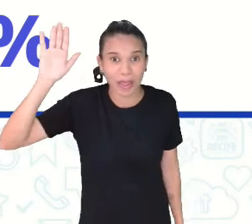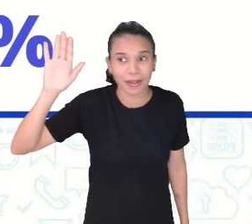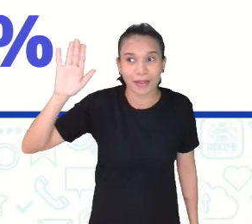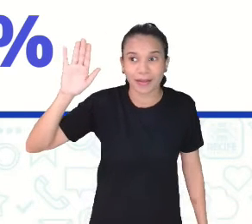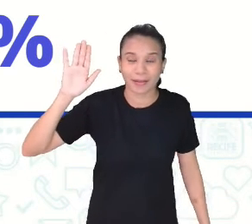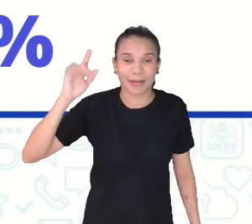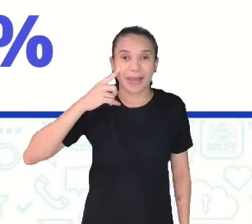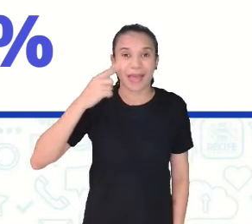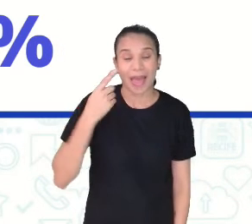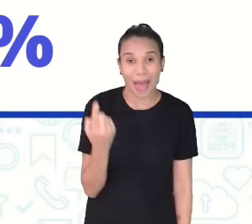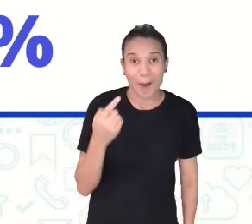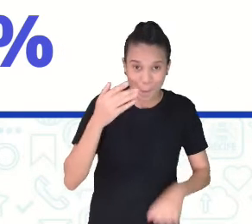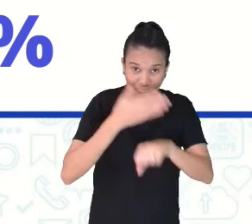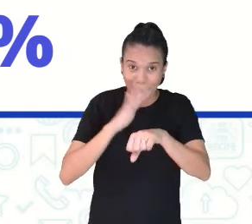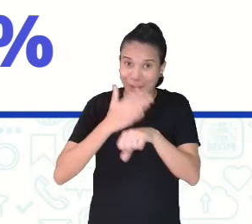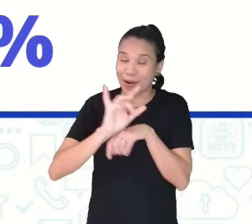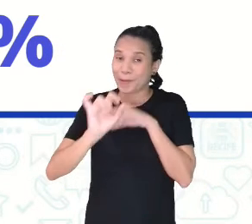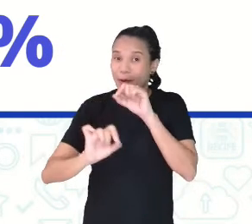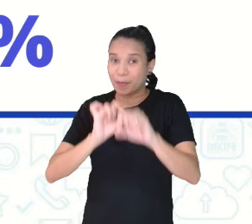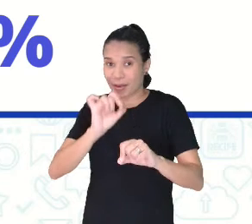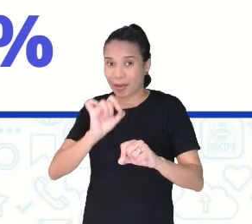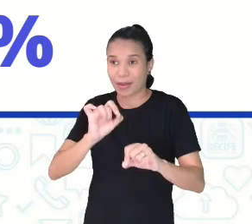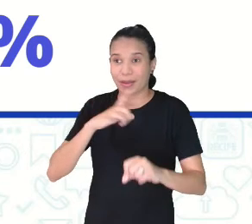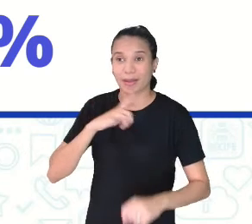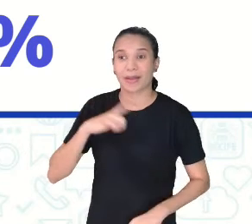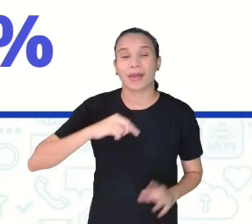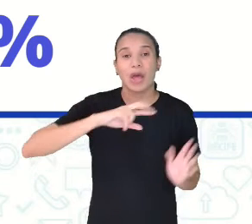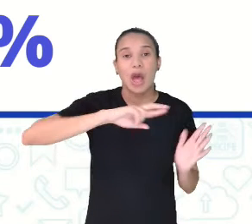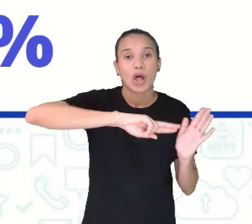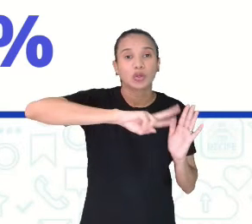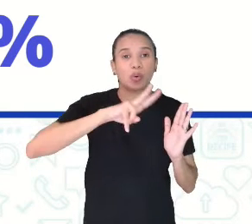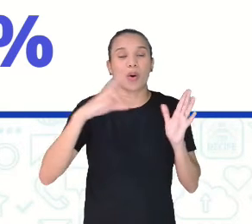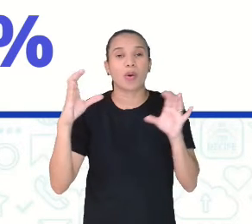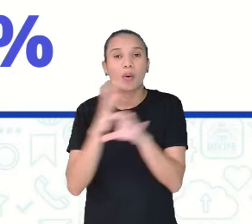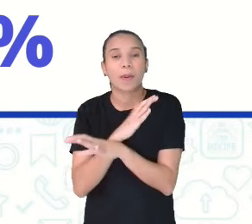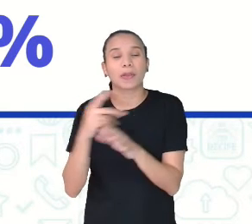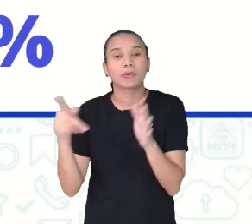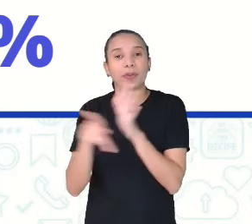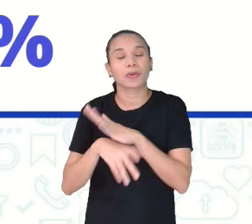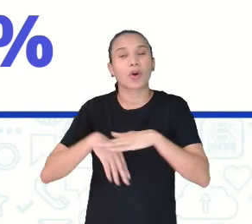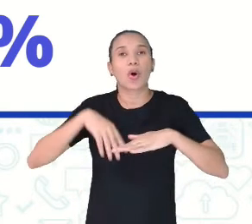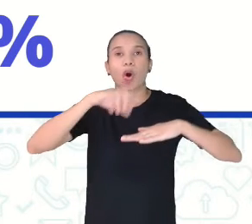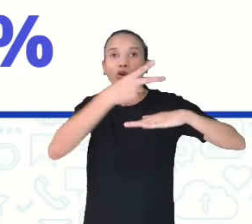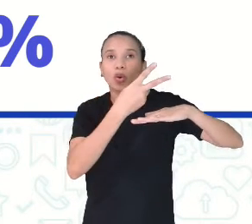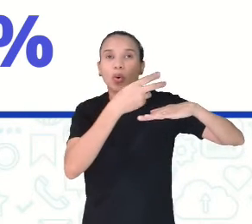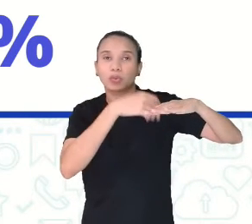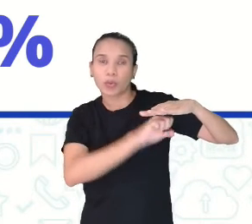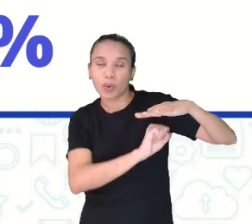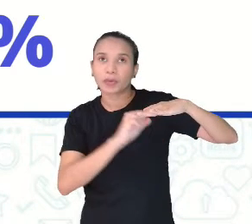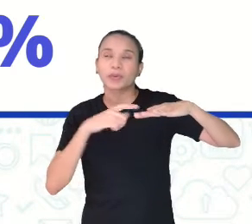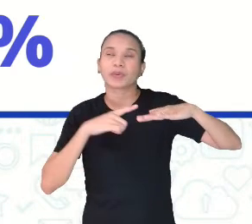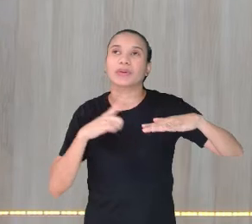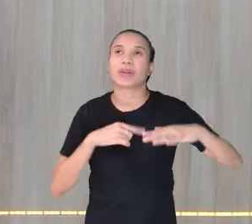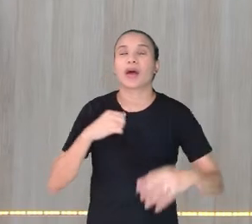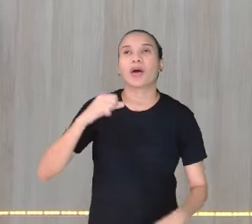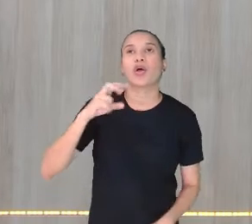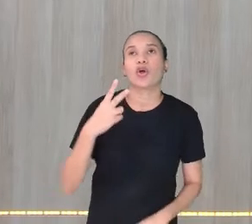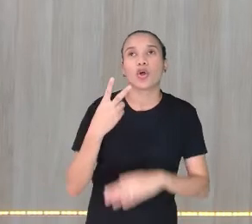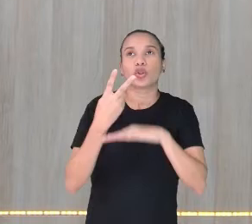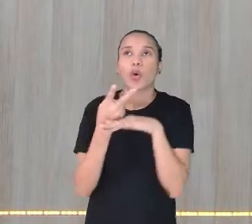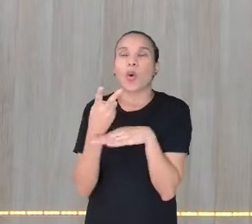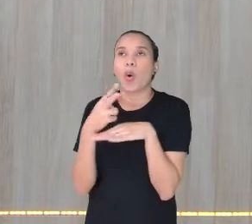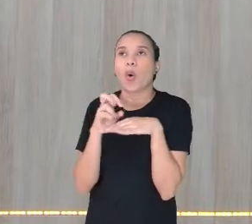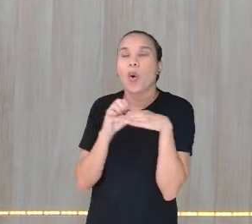sei. A partezinha de branco são 2 partezinhas num total de 8. Então eu fico aí com 2